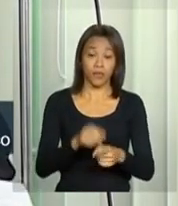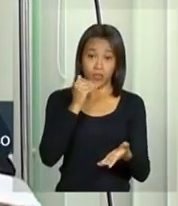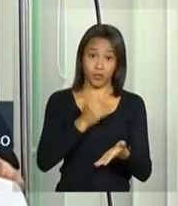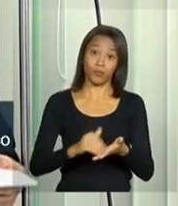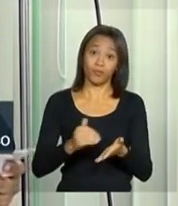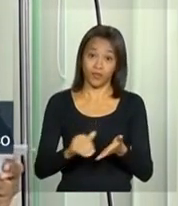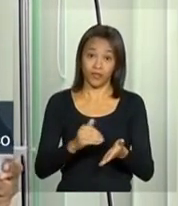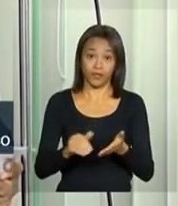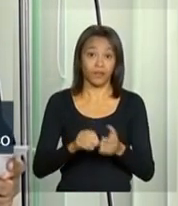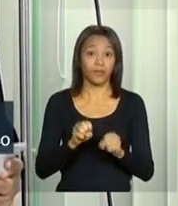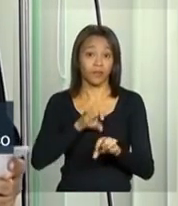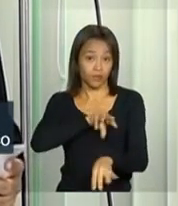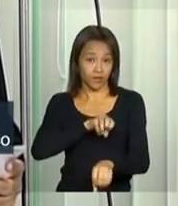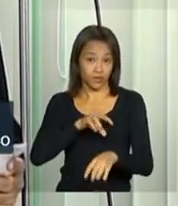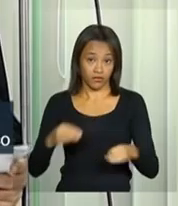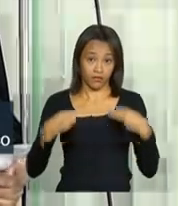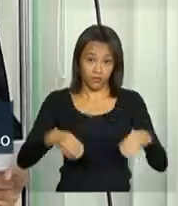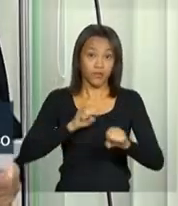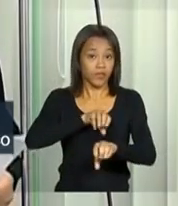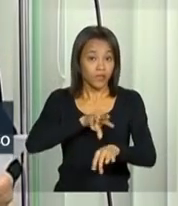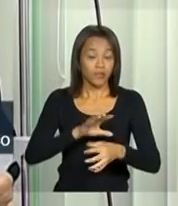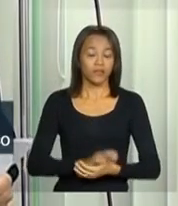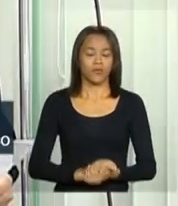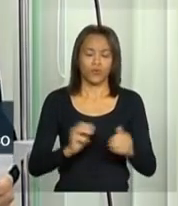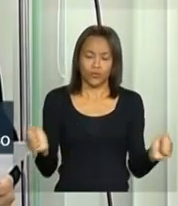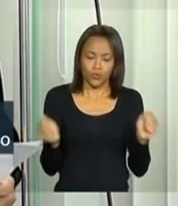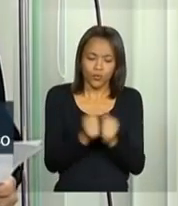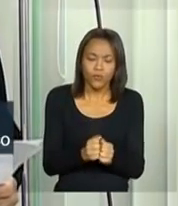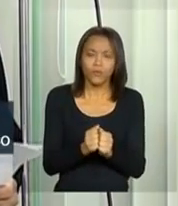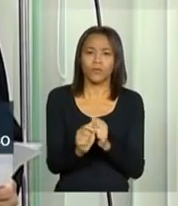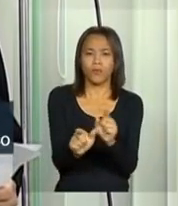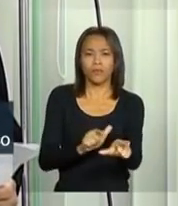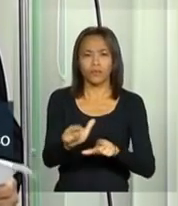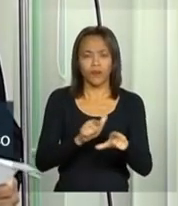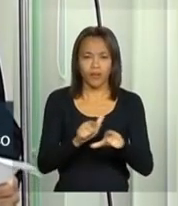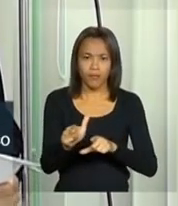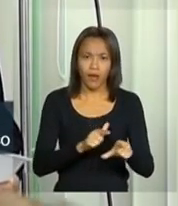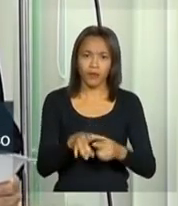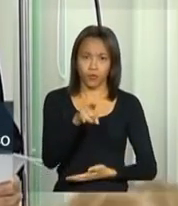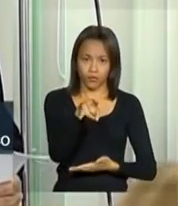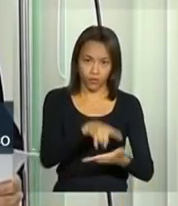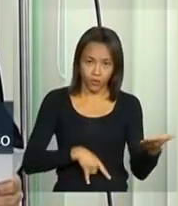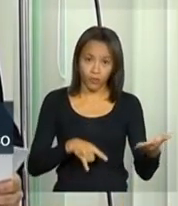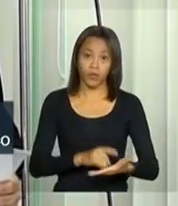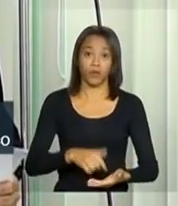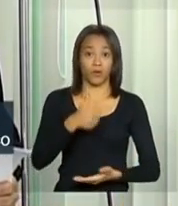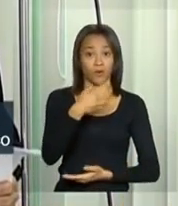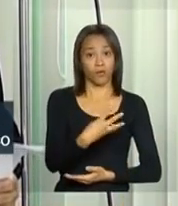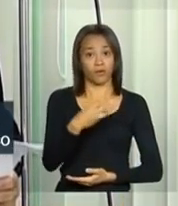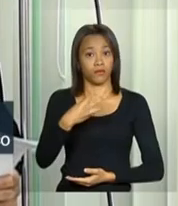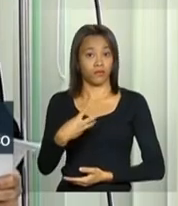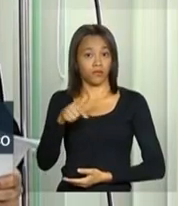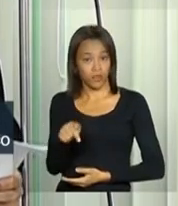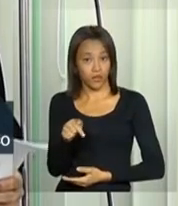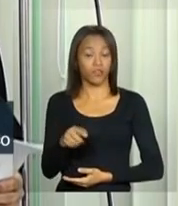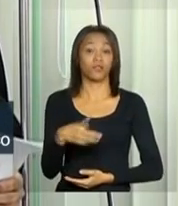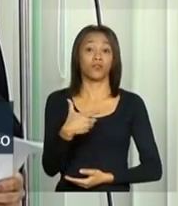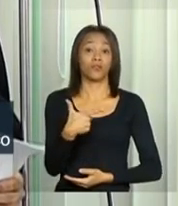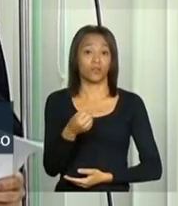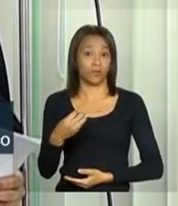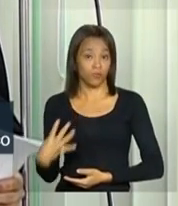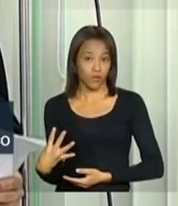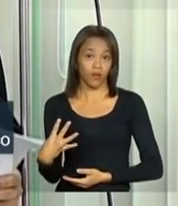Educação, MEC, no âmbito do grupo de trabalho instituído pela Portaria Interministerial nº 437, de